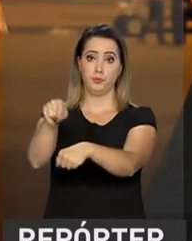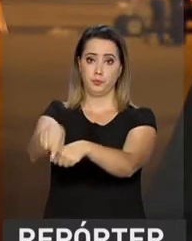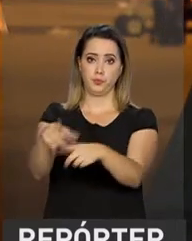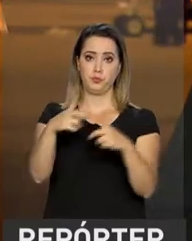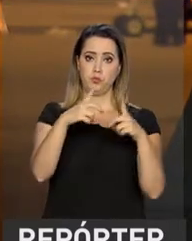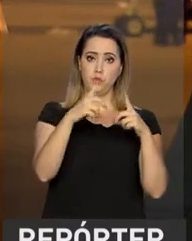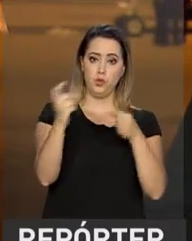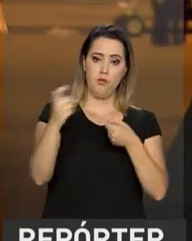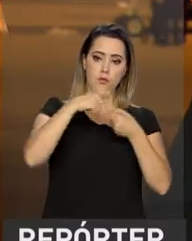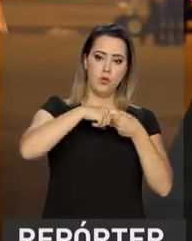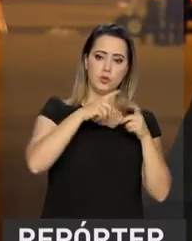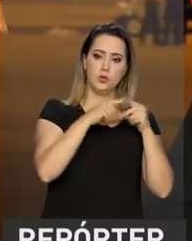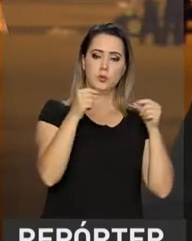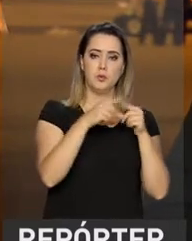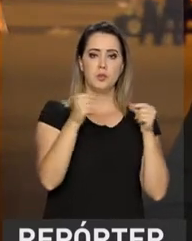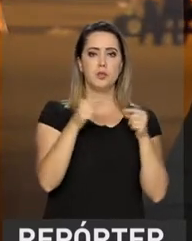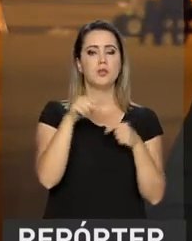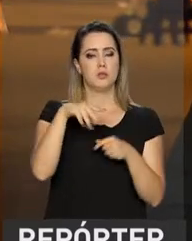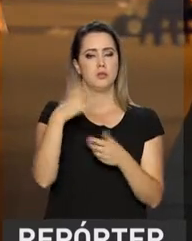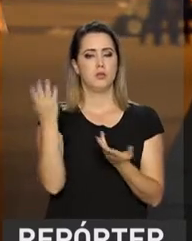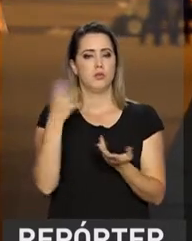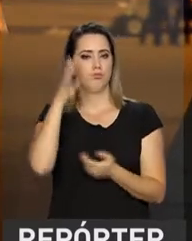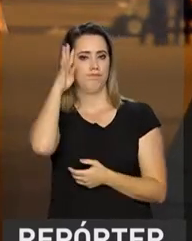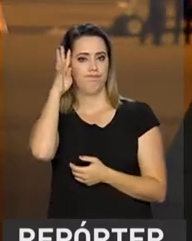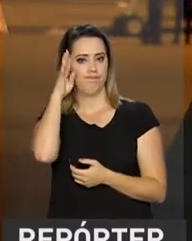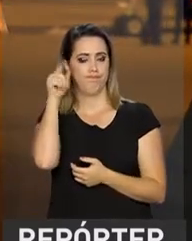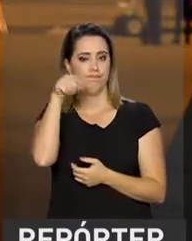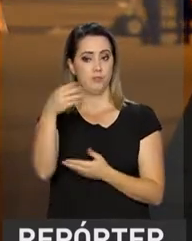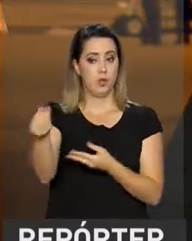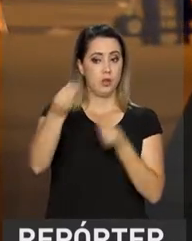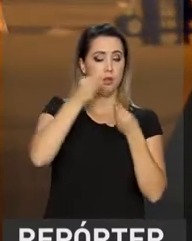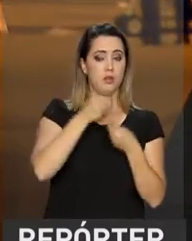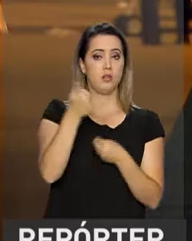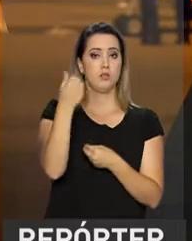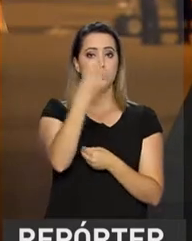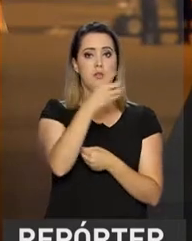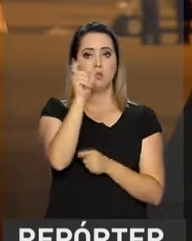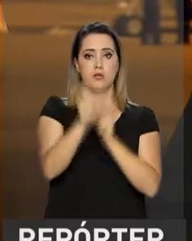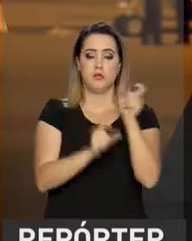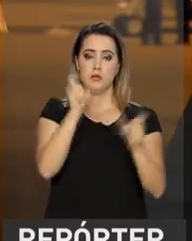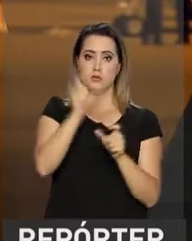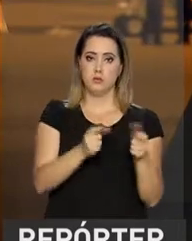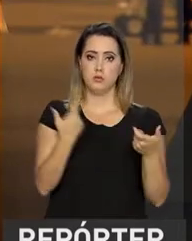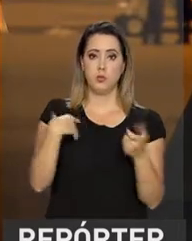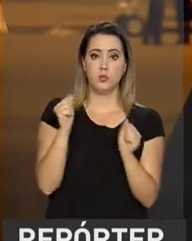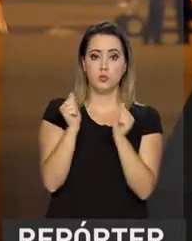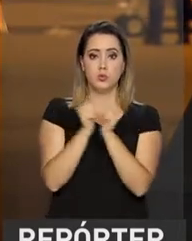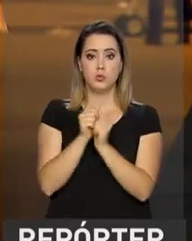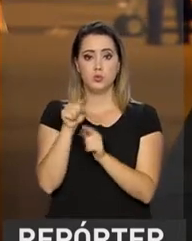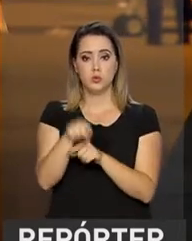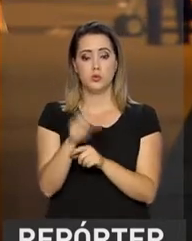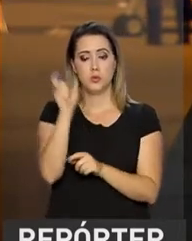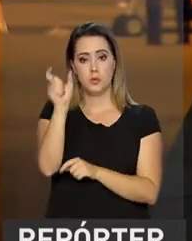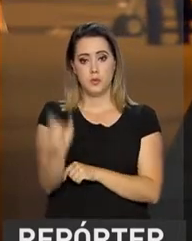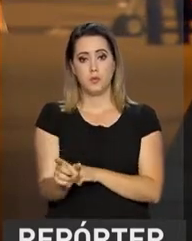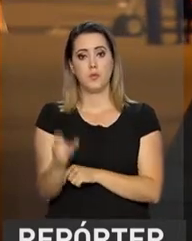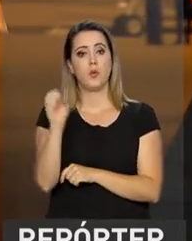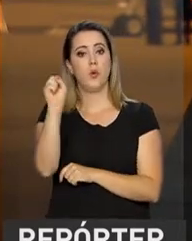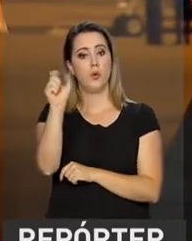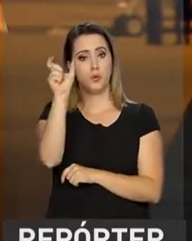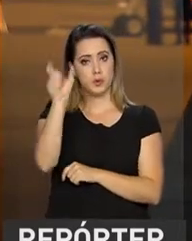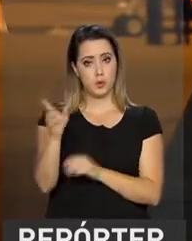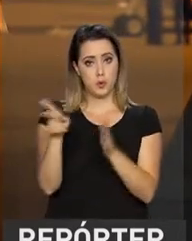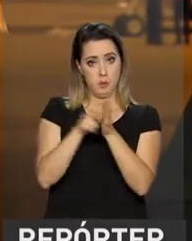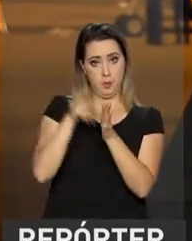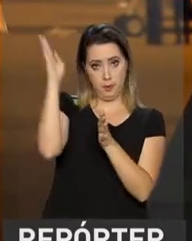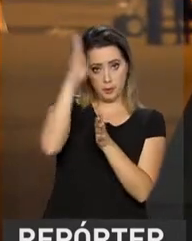de Brasília na madrugada desta quarta-feira, trazendo 14 pessoas a bordo, sendo elas 8